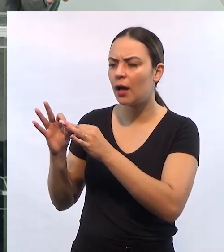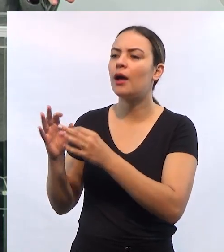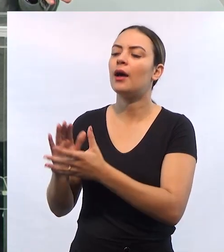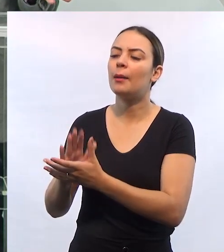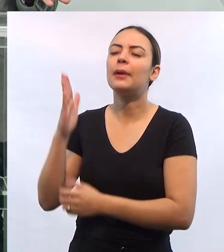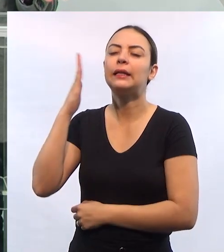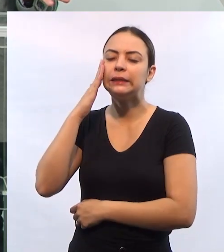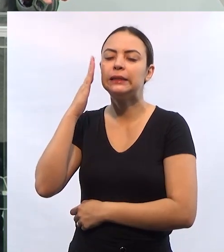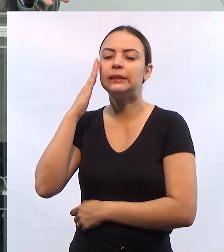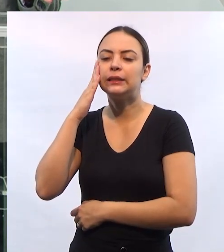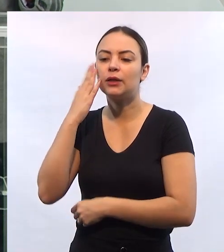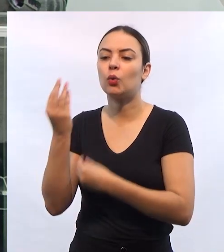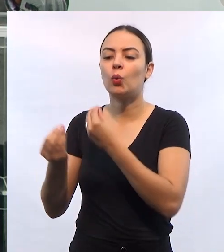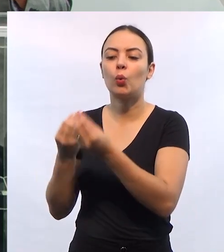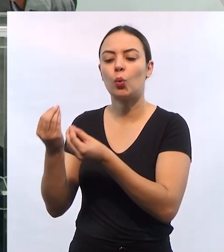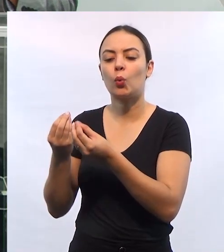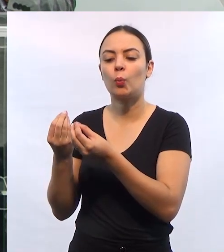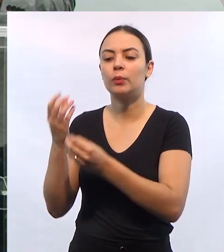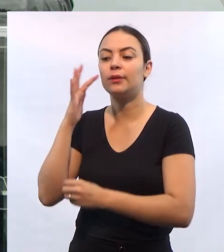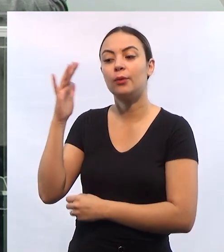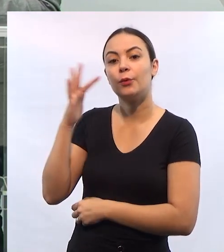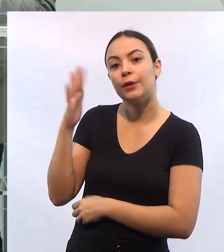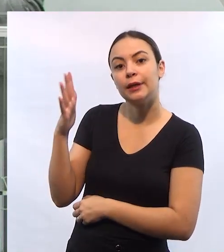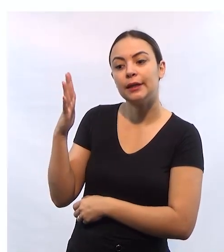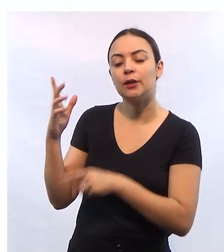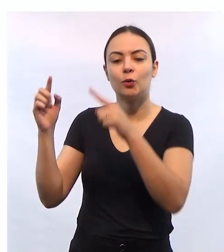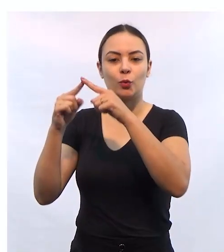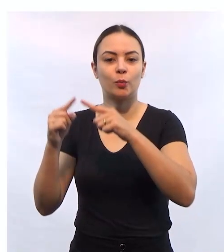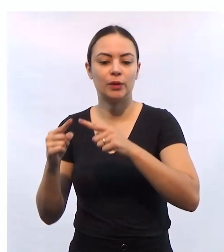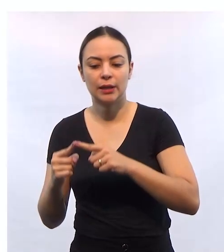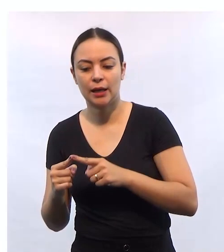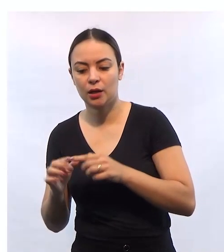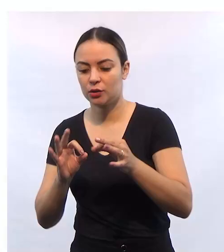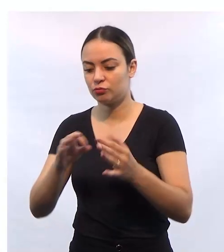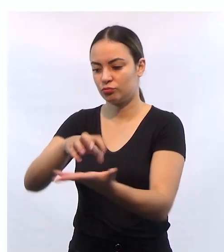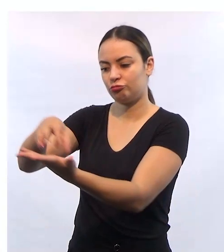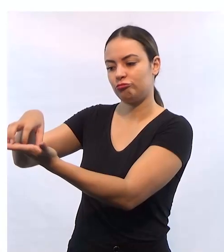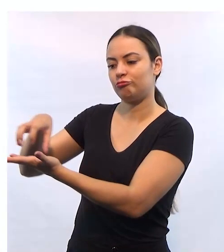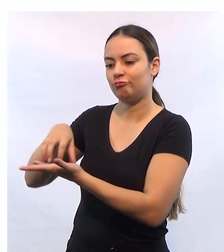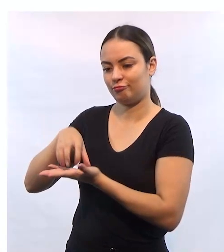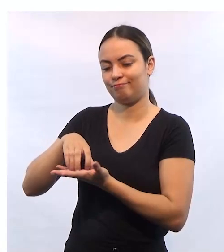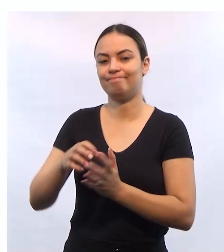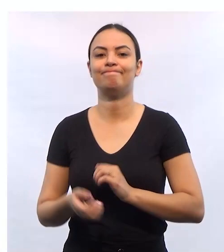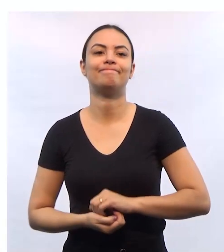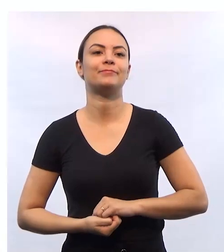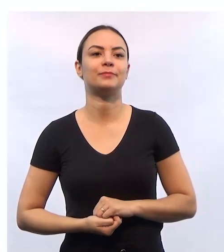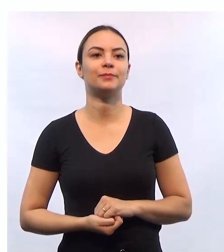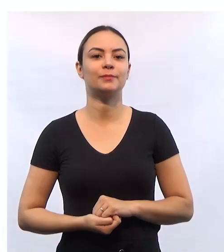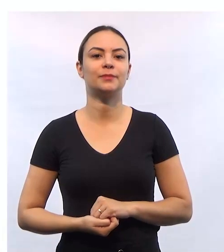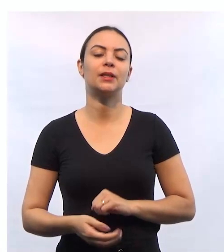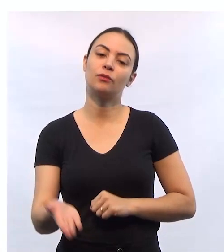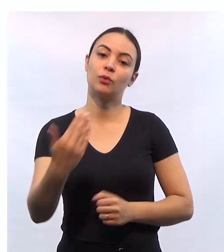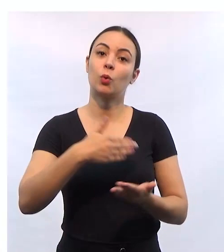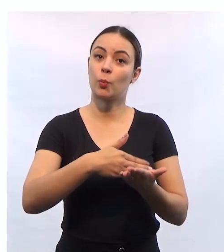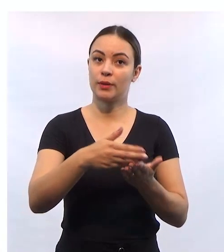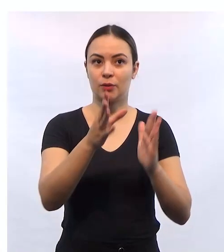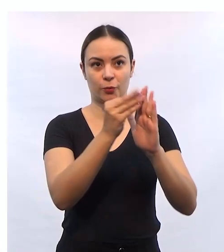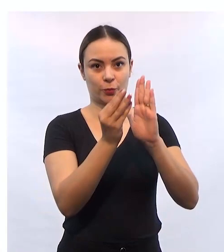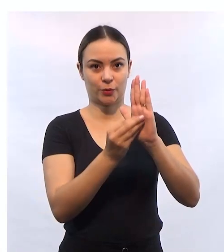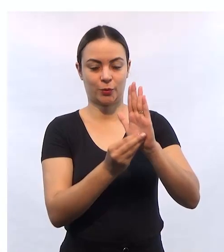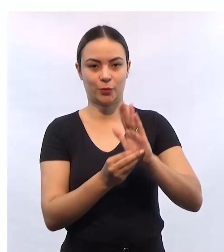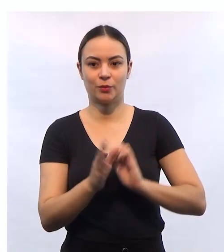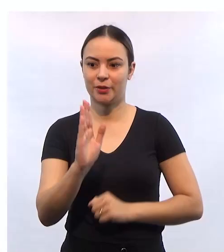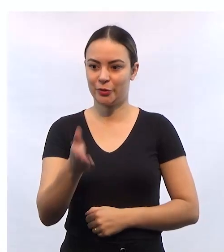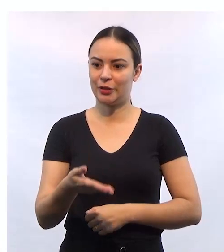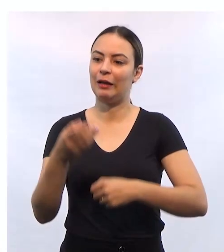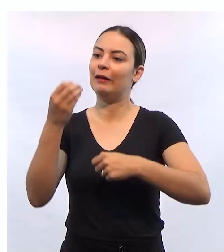sejam elas públicas ou privadas, ok? Olha aqui, ó. Teoria do desenvolvimento organizacional. Vamos logo começar esse conteúdo aqui, apesar de que